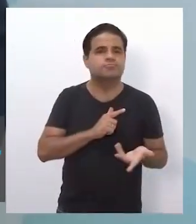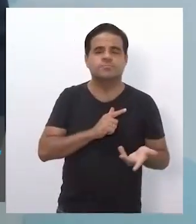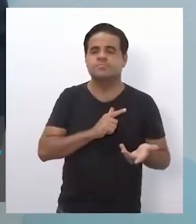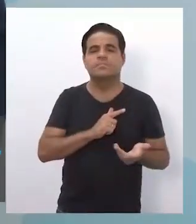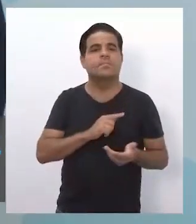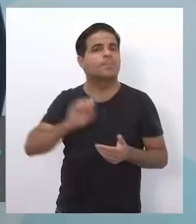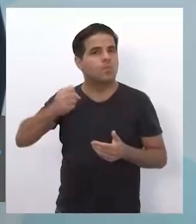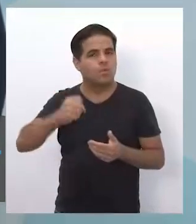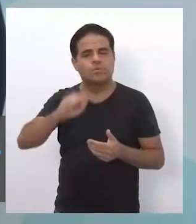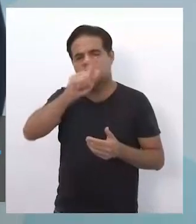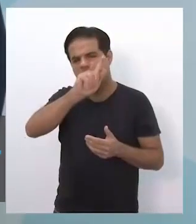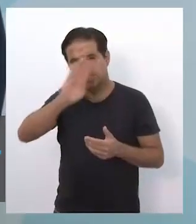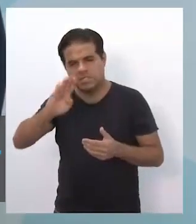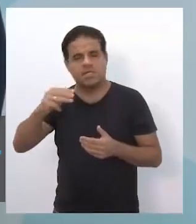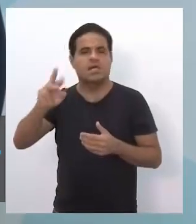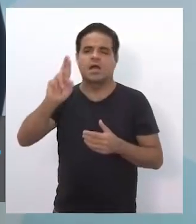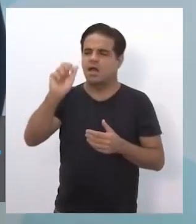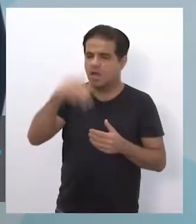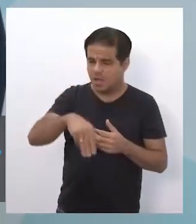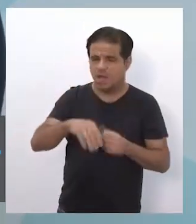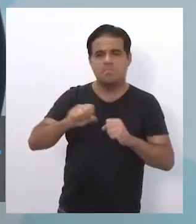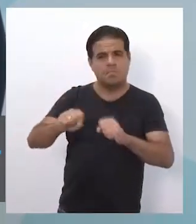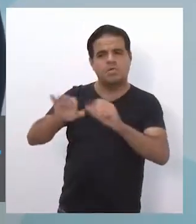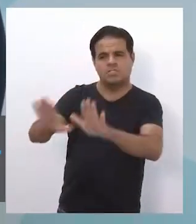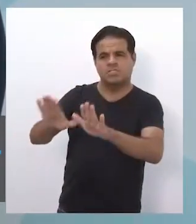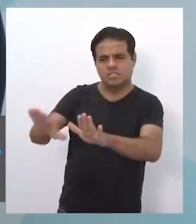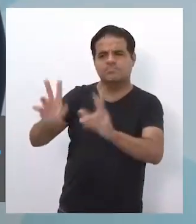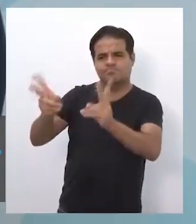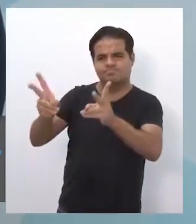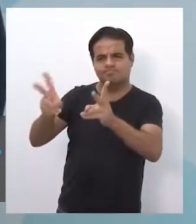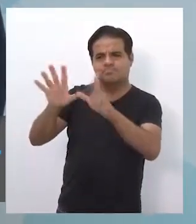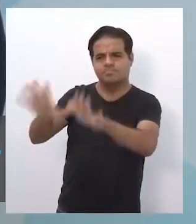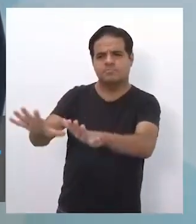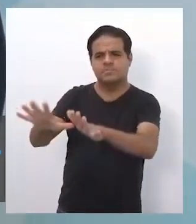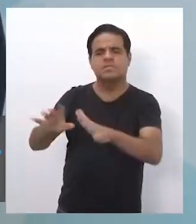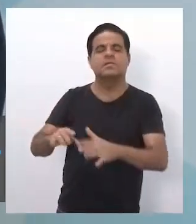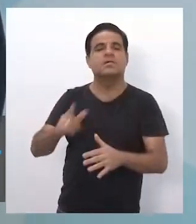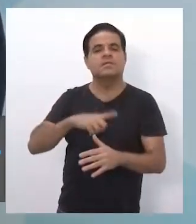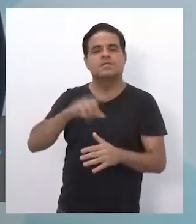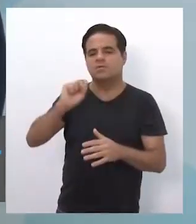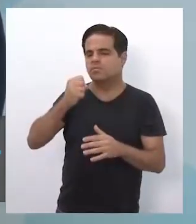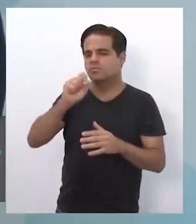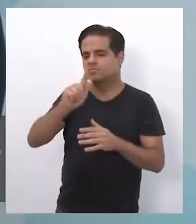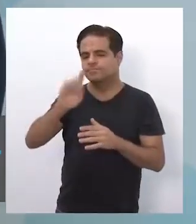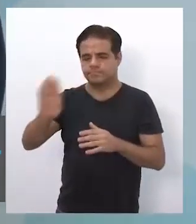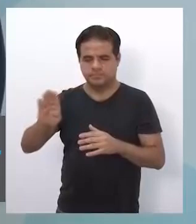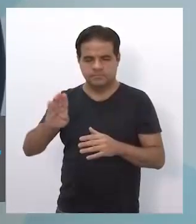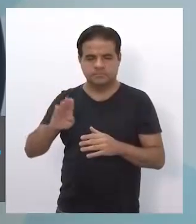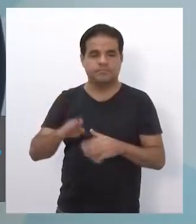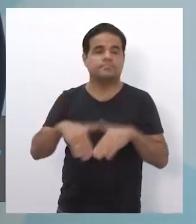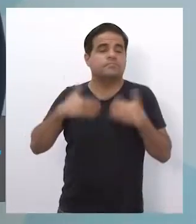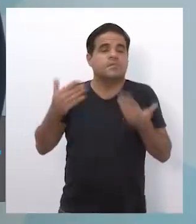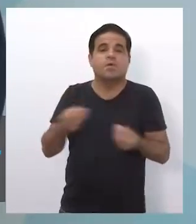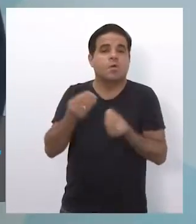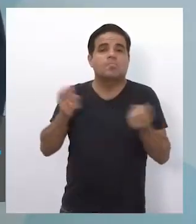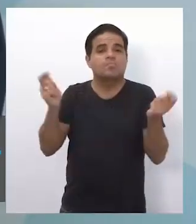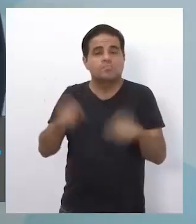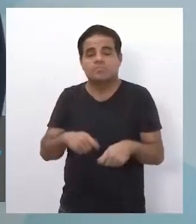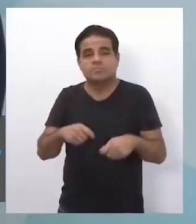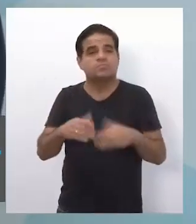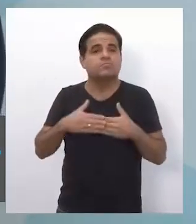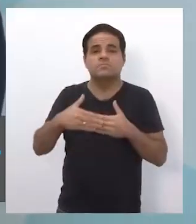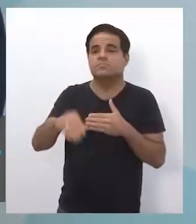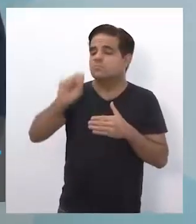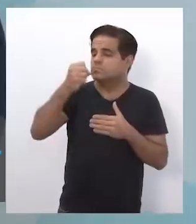ele tem 8 GB de RAM, como exemplo. Pode deixar aí mesmo, Felipe, assim mesmo aberto, tá perfeito. Ele tem 8 GB de RAM. Mas como pode estar